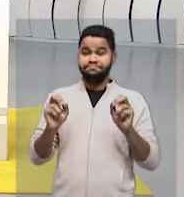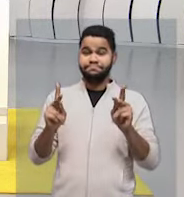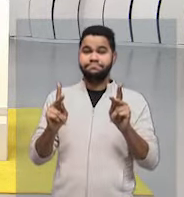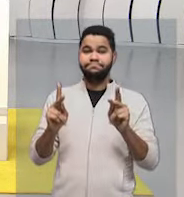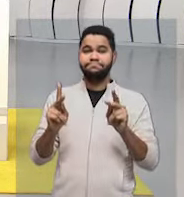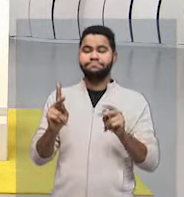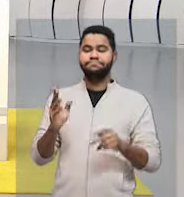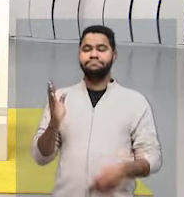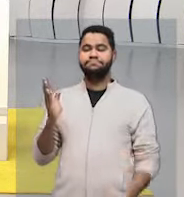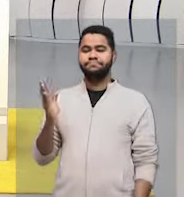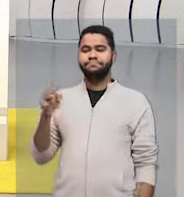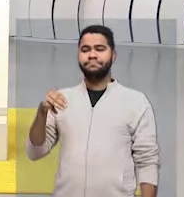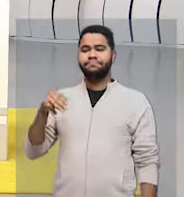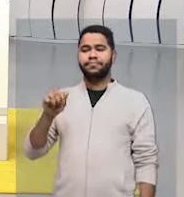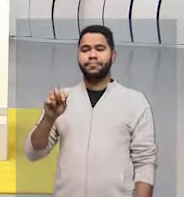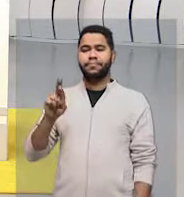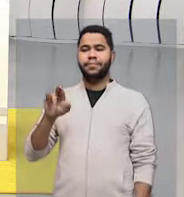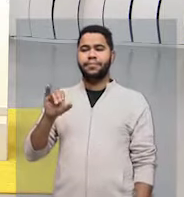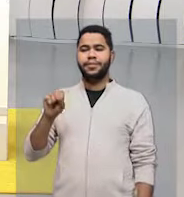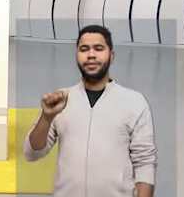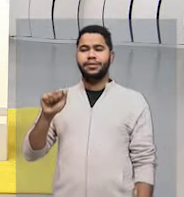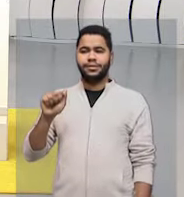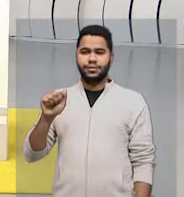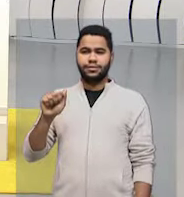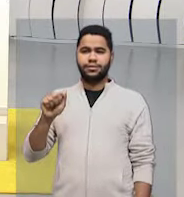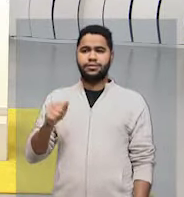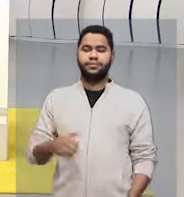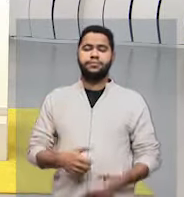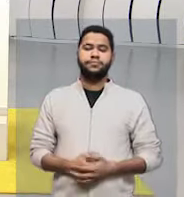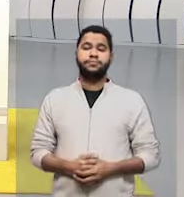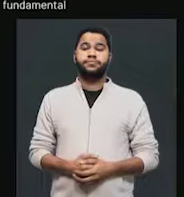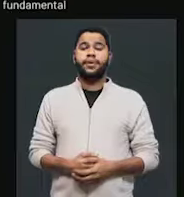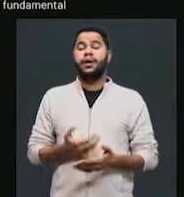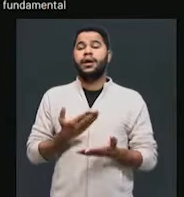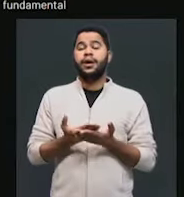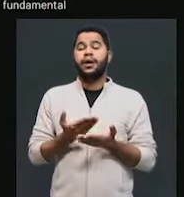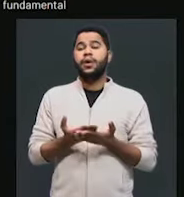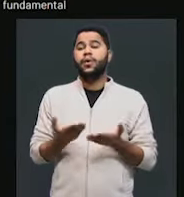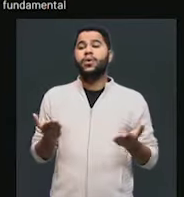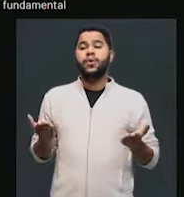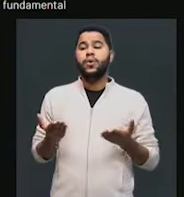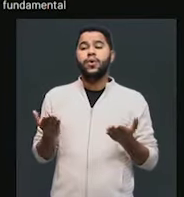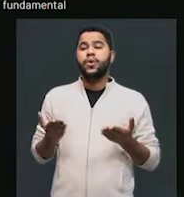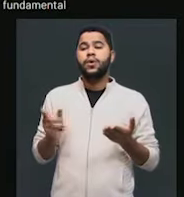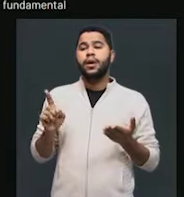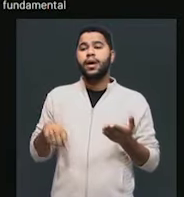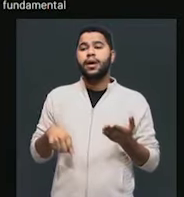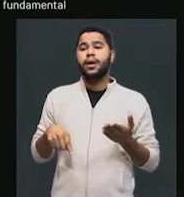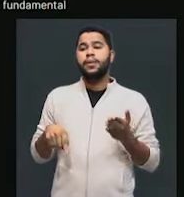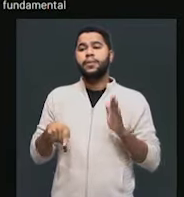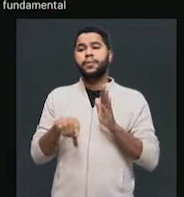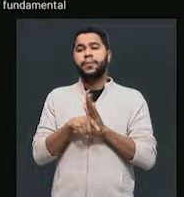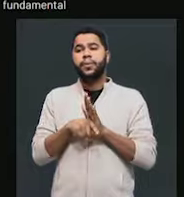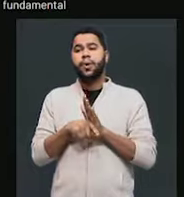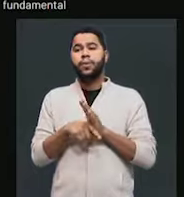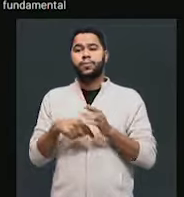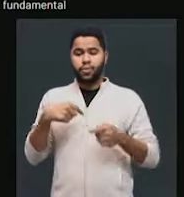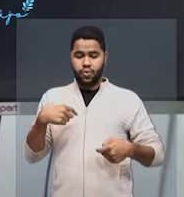nome é Marisa Araújo. A aula de hoje é sobre sistema